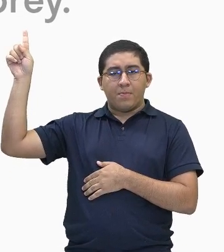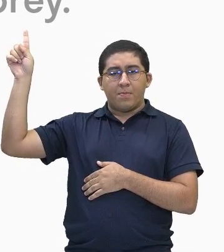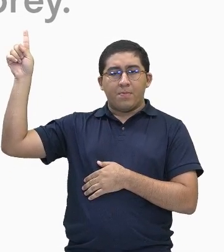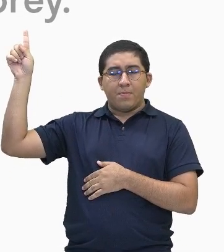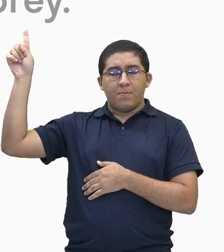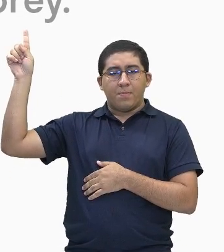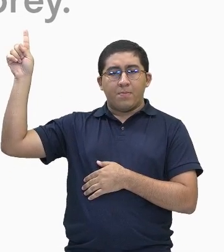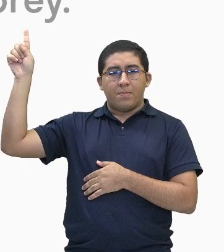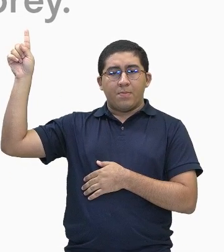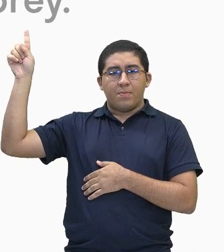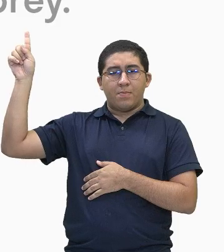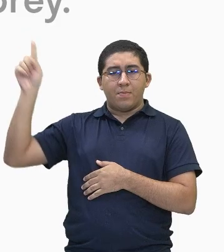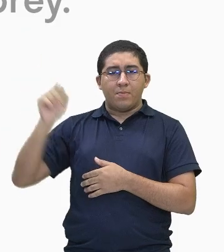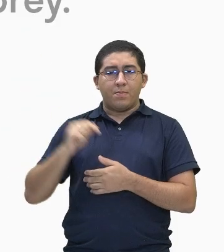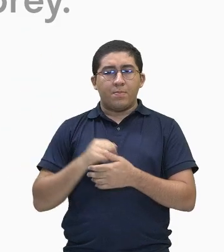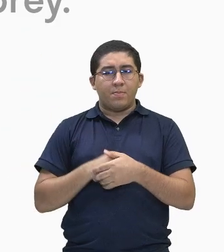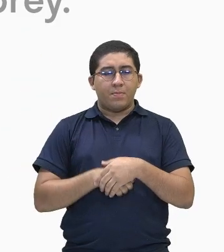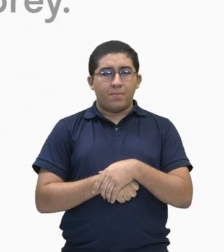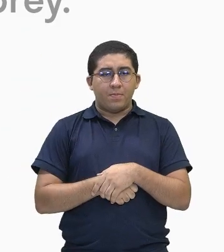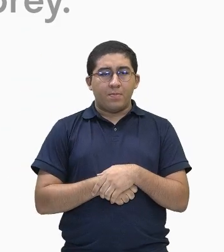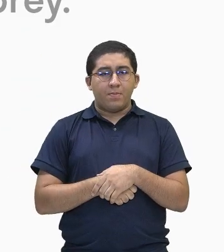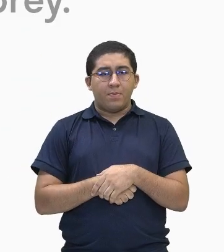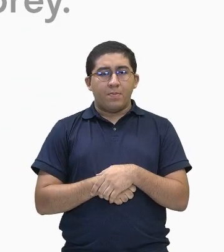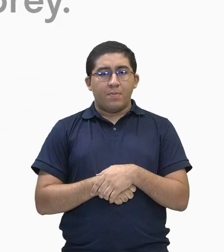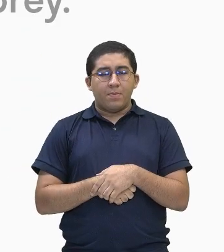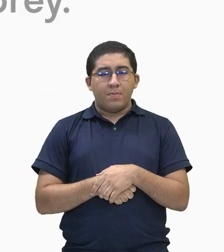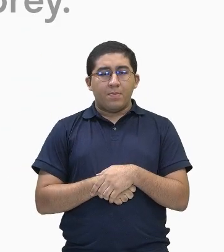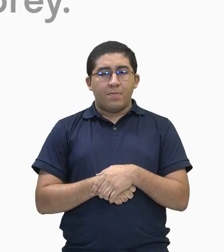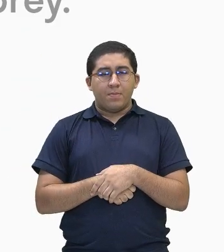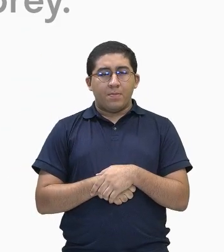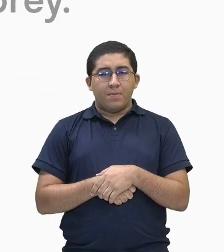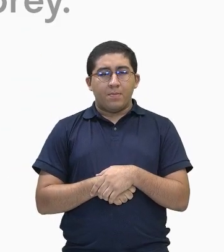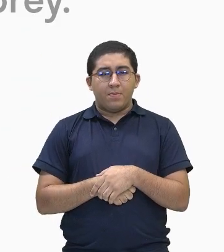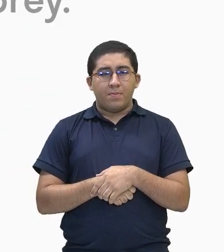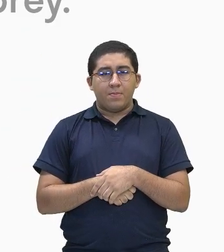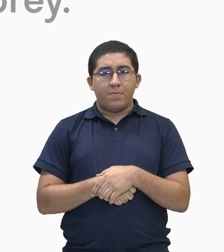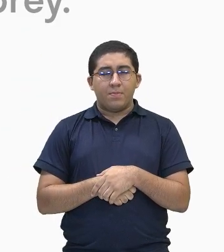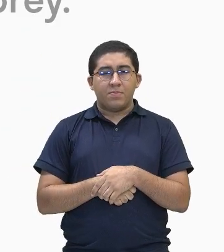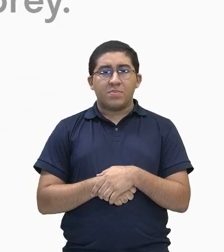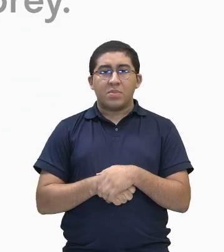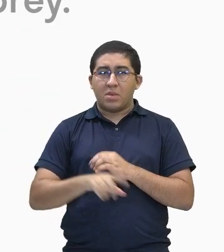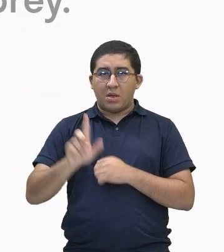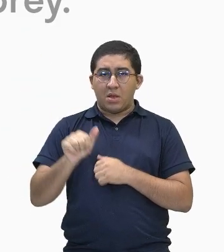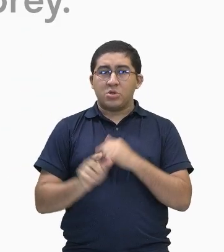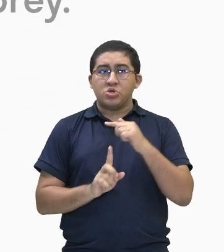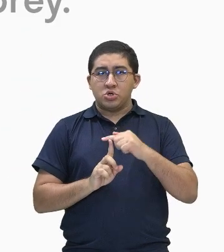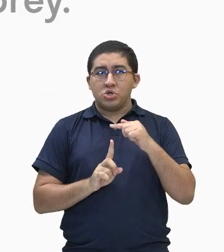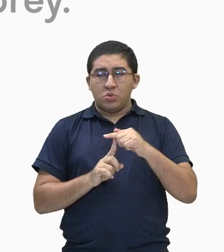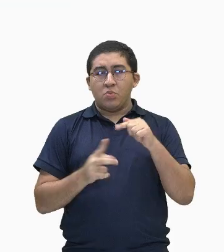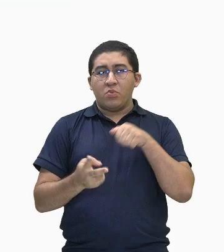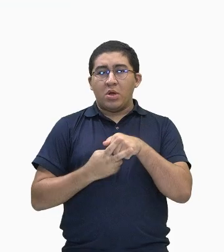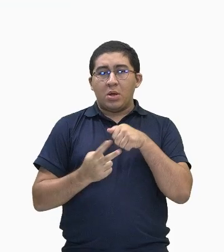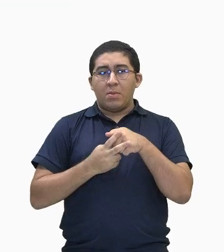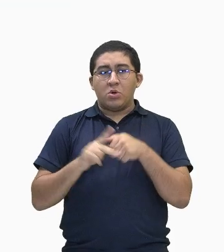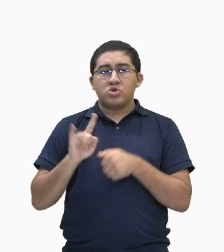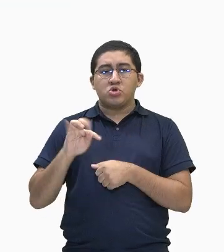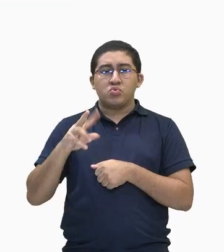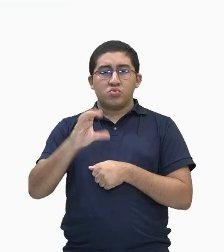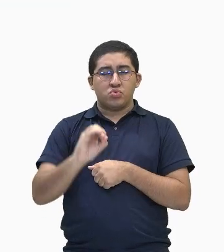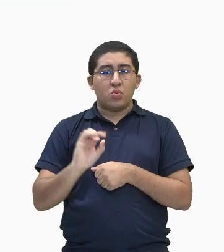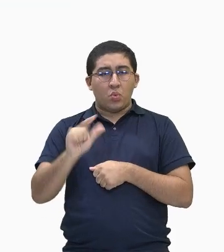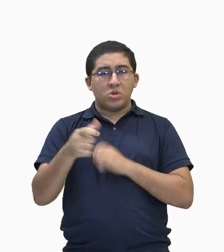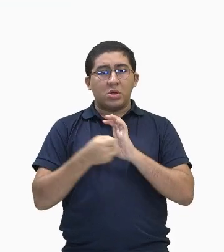catch their prey. Então, running ali é o meu gerúndio. Mais um exemplo aqui, uma característica do